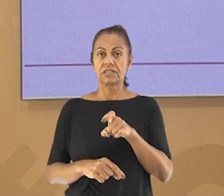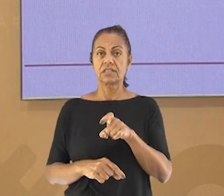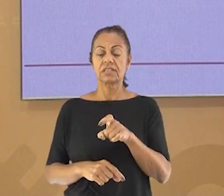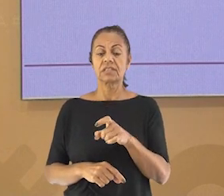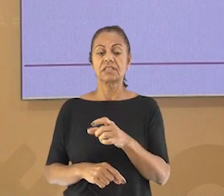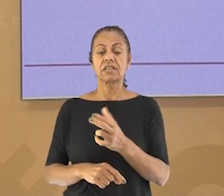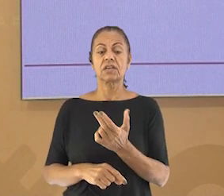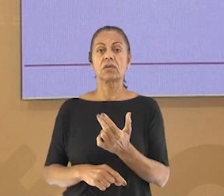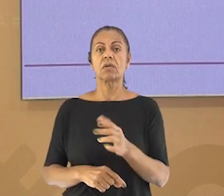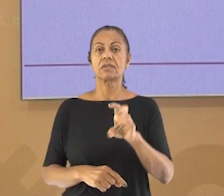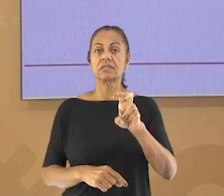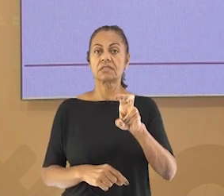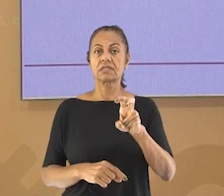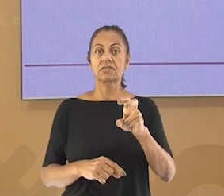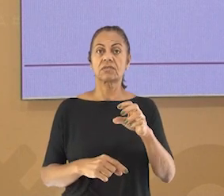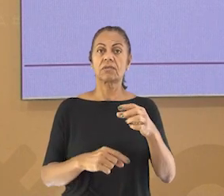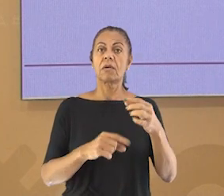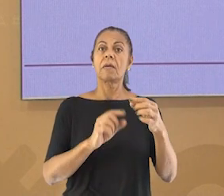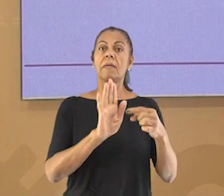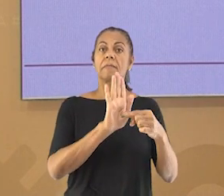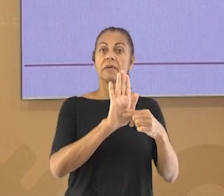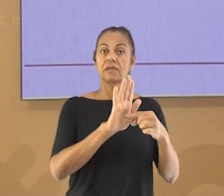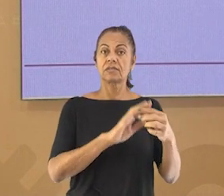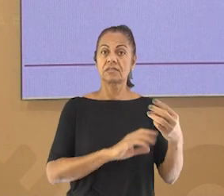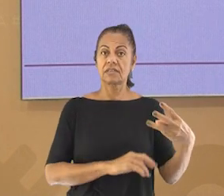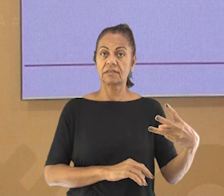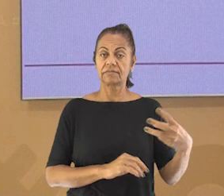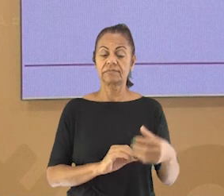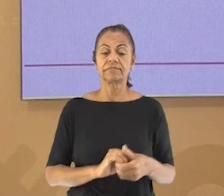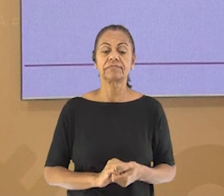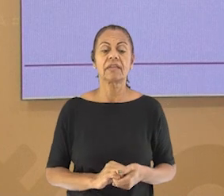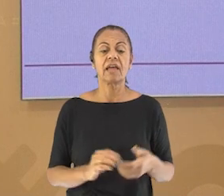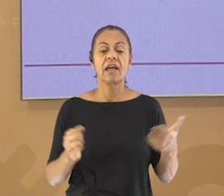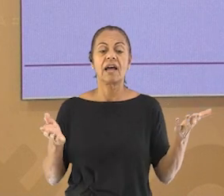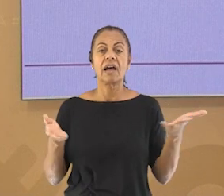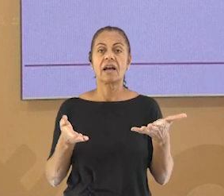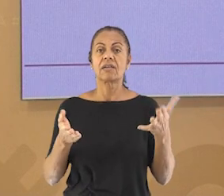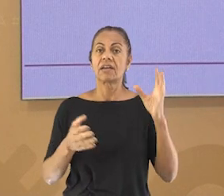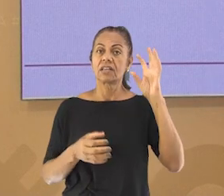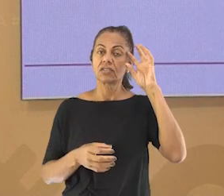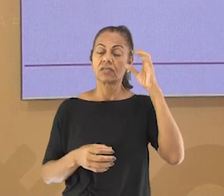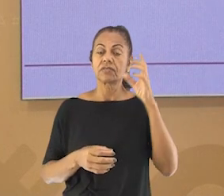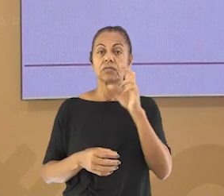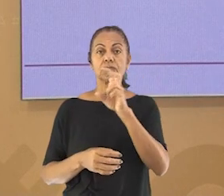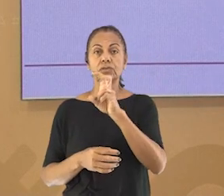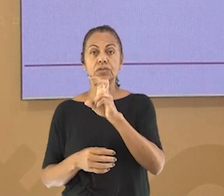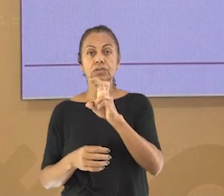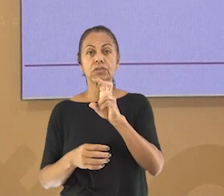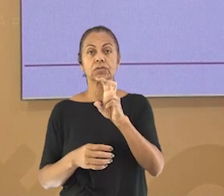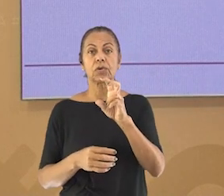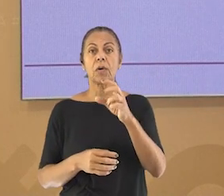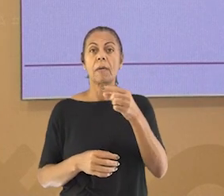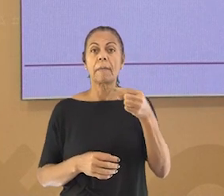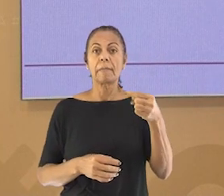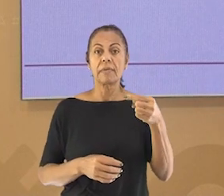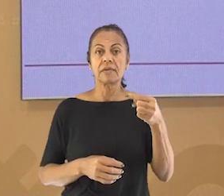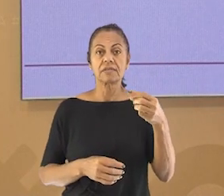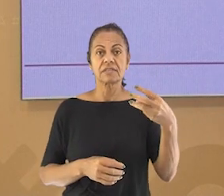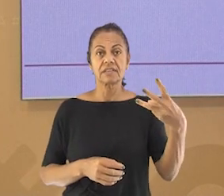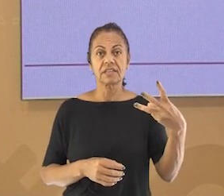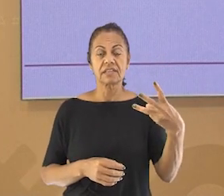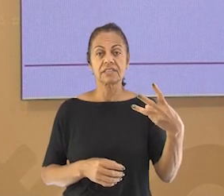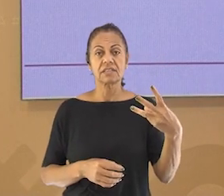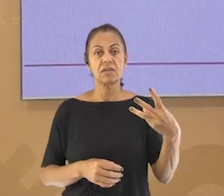com o sinal negativo, obtendo x igual a 5 menos 3. Agora,